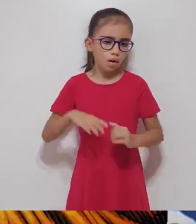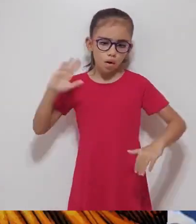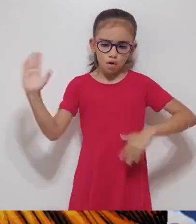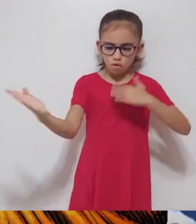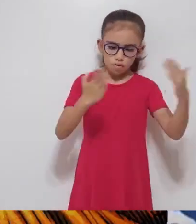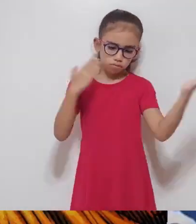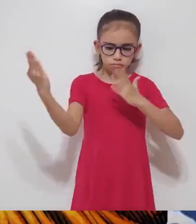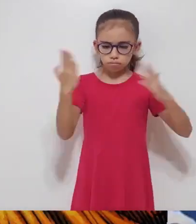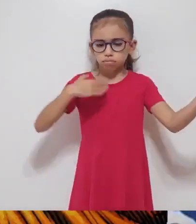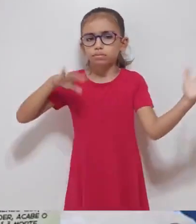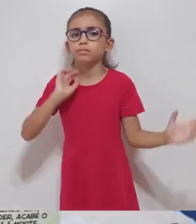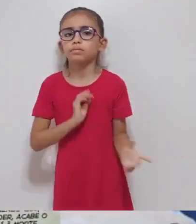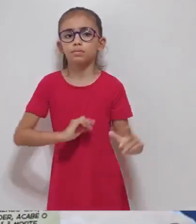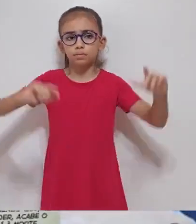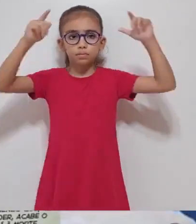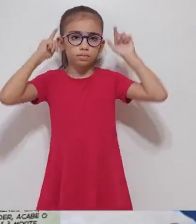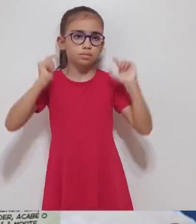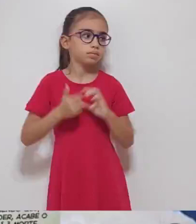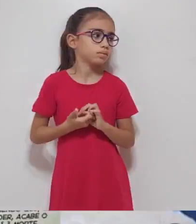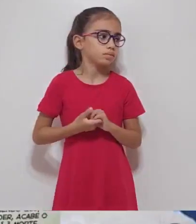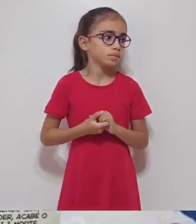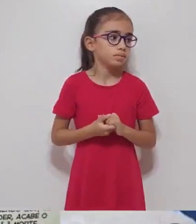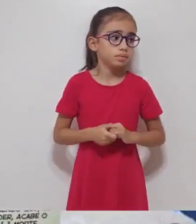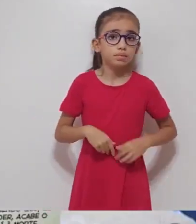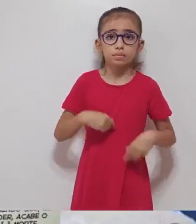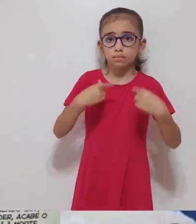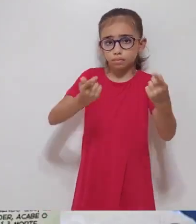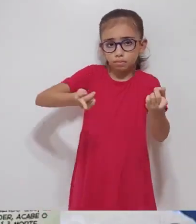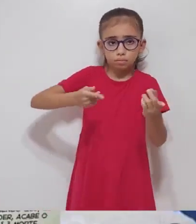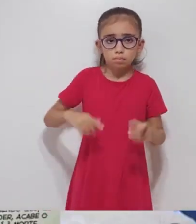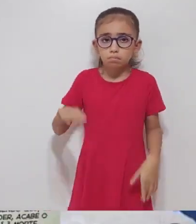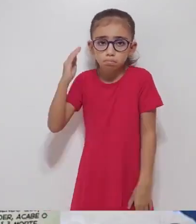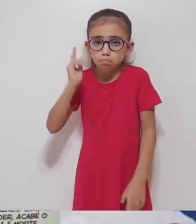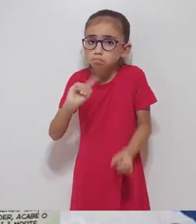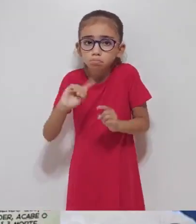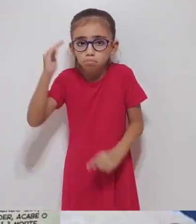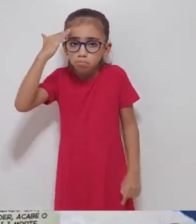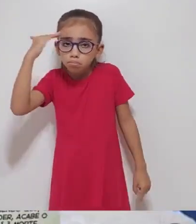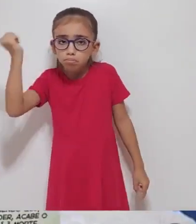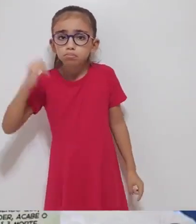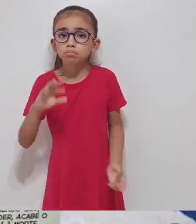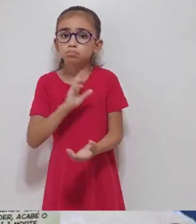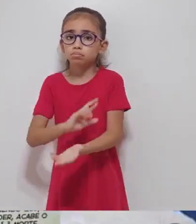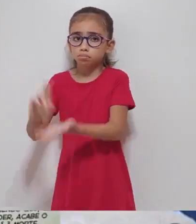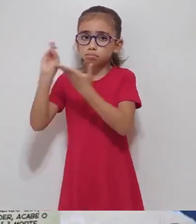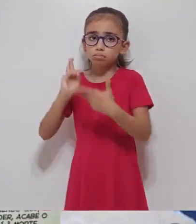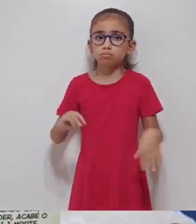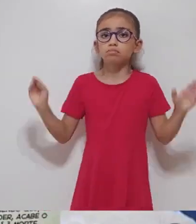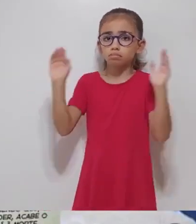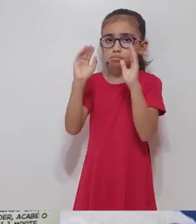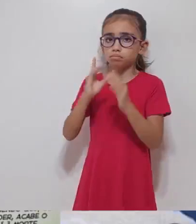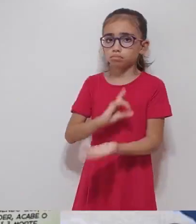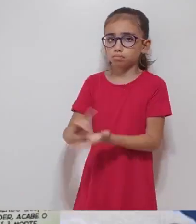confrontou o rei. Elias disse ao povo: até quando vocês vão ficar em dúvida? Se o Senhor é